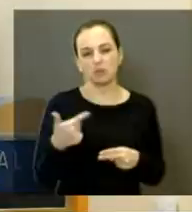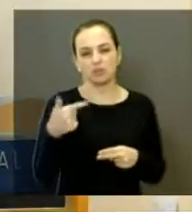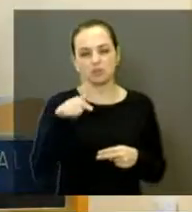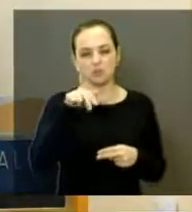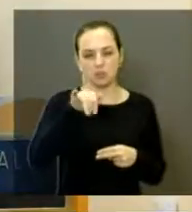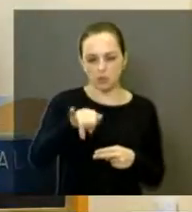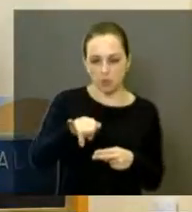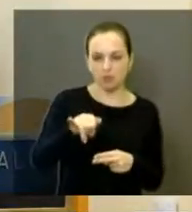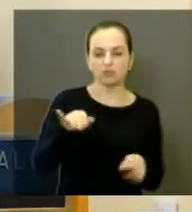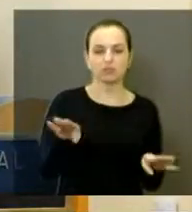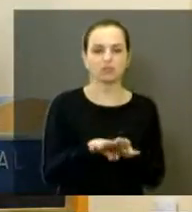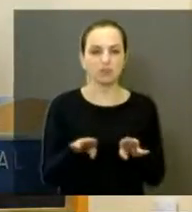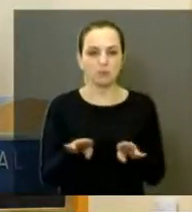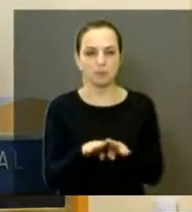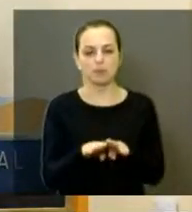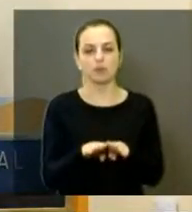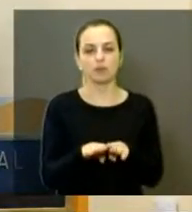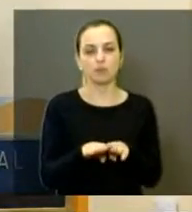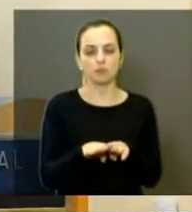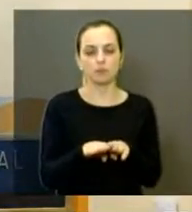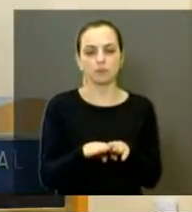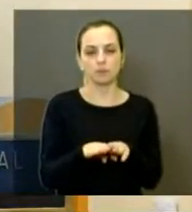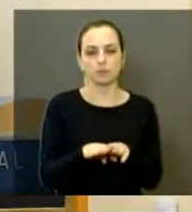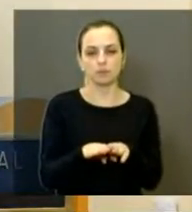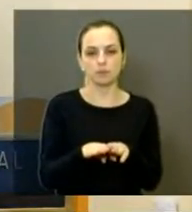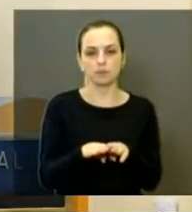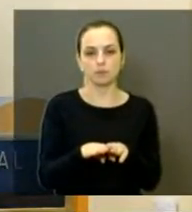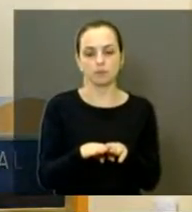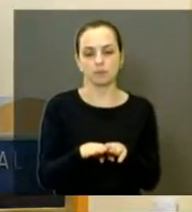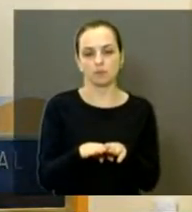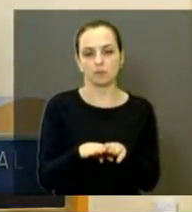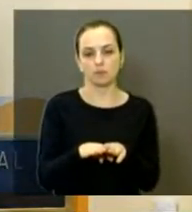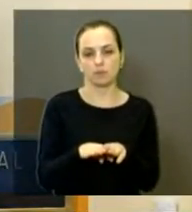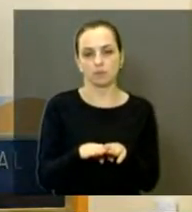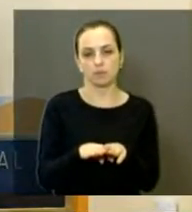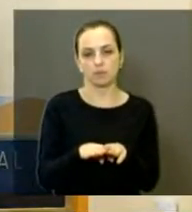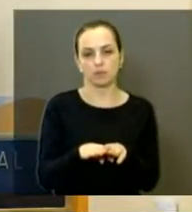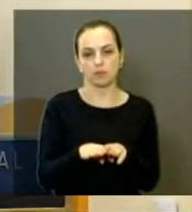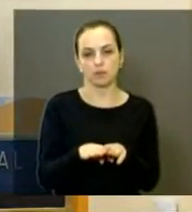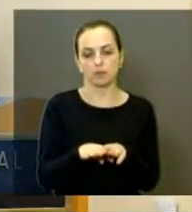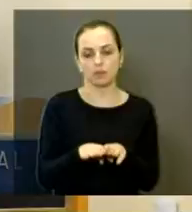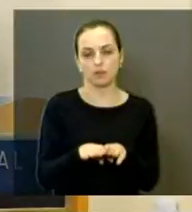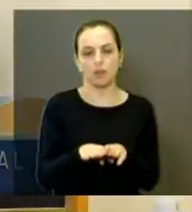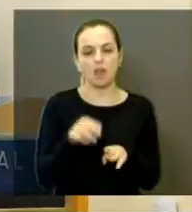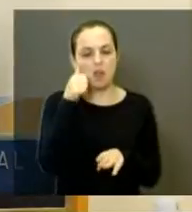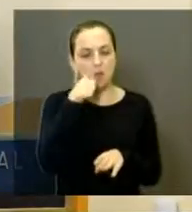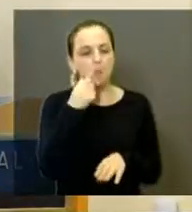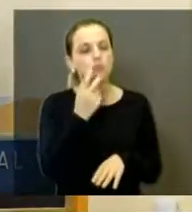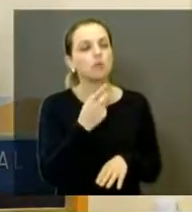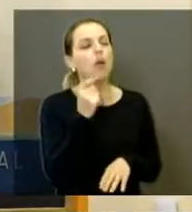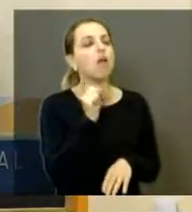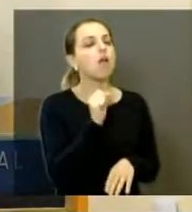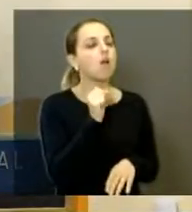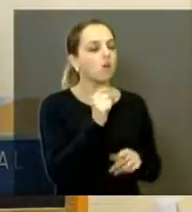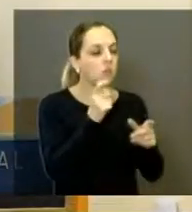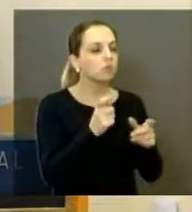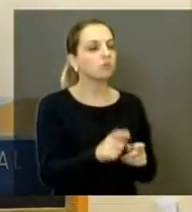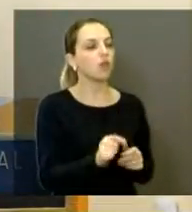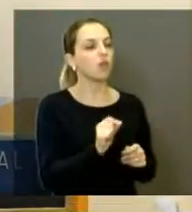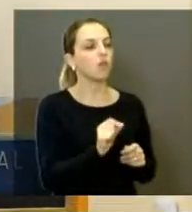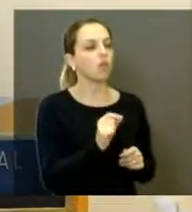também, caro presidente Elias Chidiek, uma moça uma vez falou, ah, cadê os 17 milhões que você